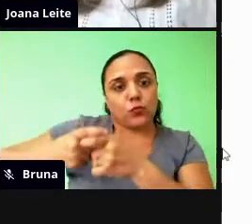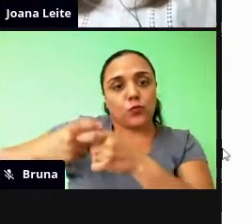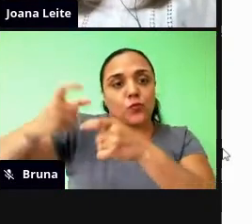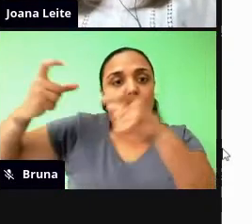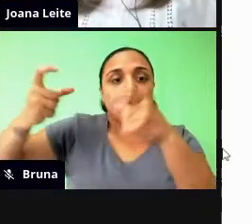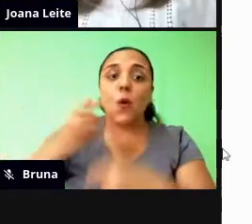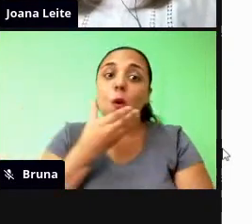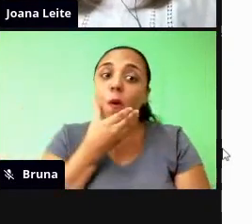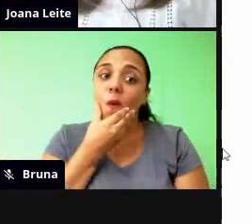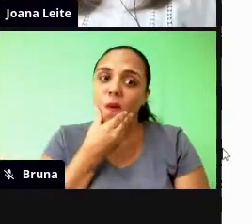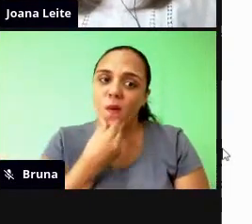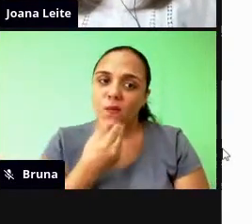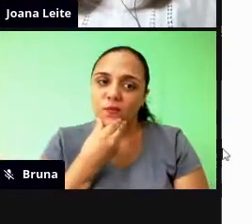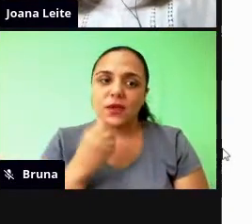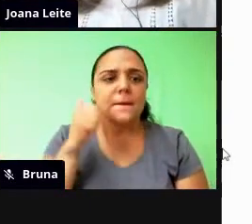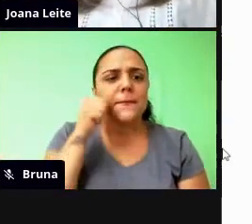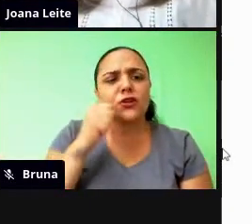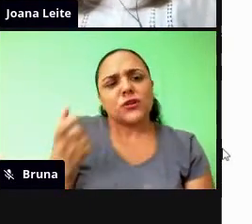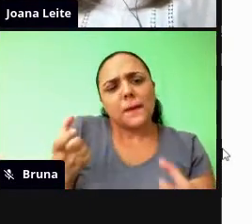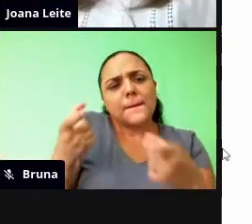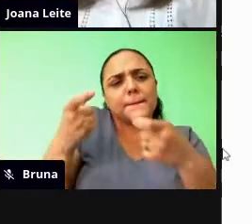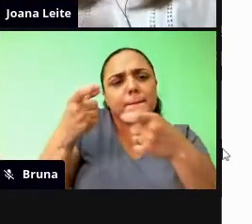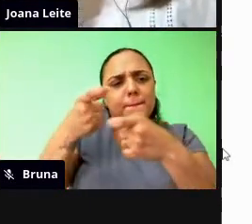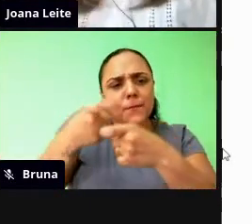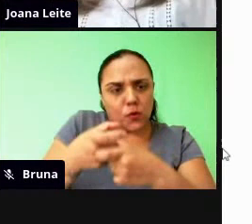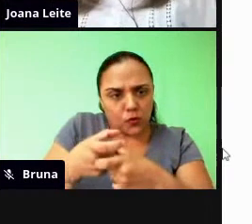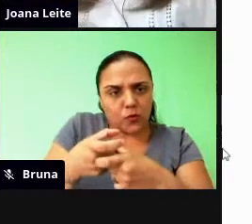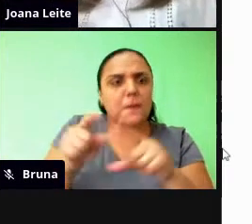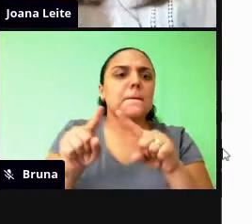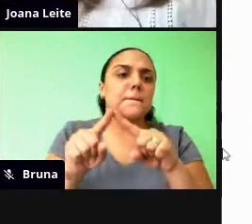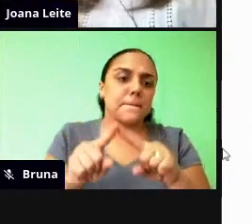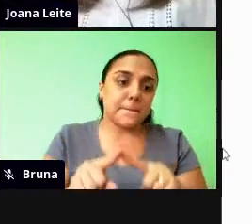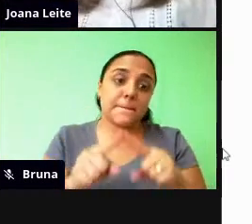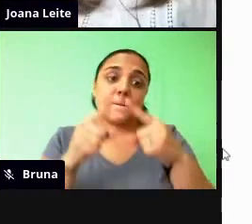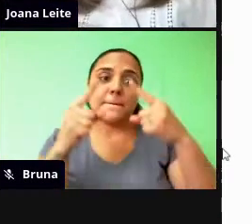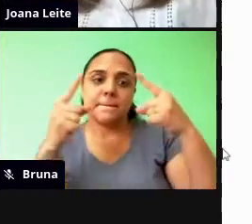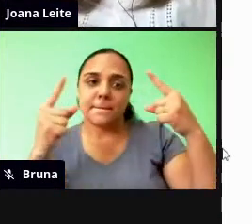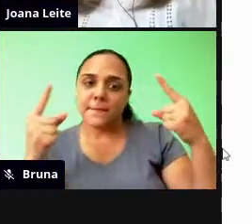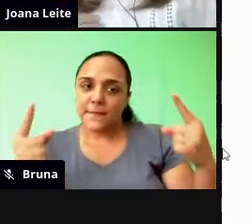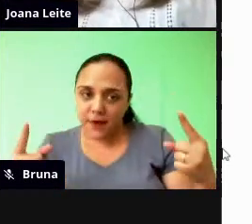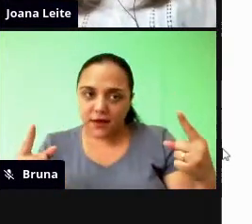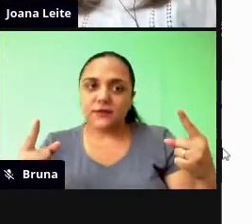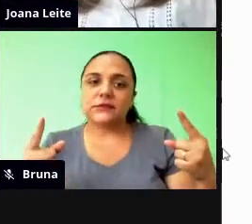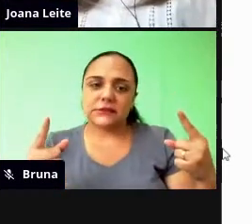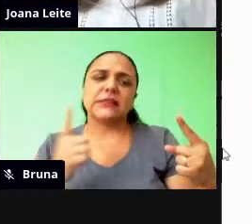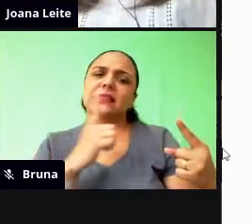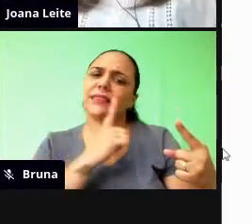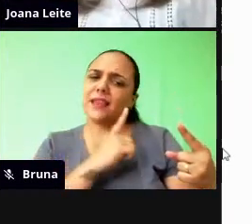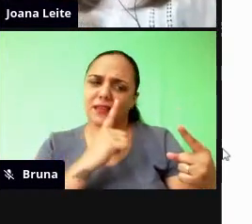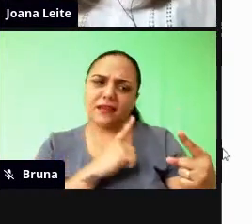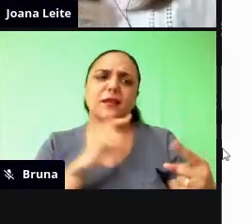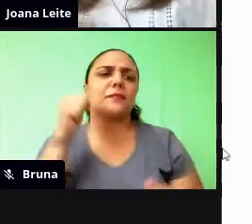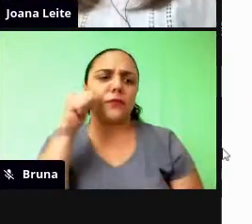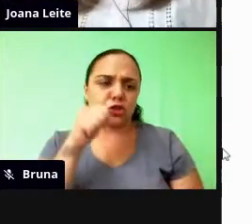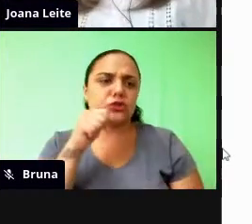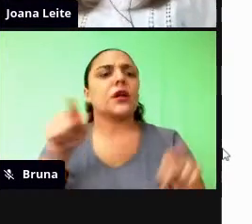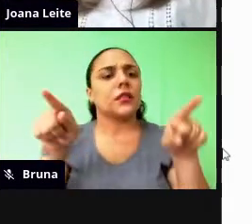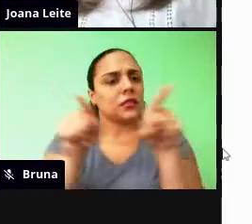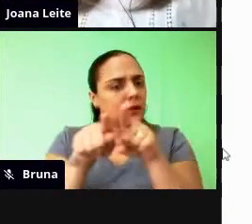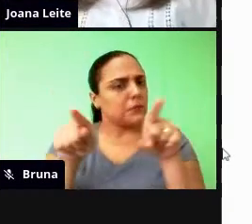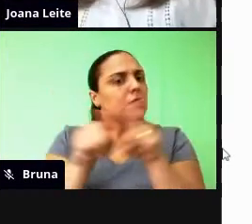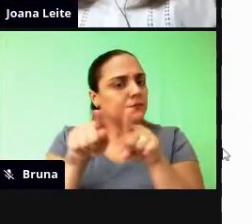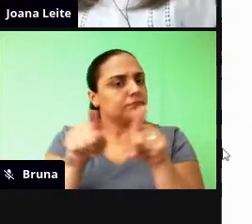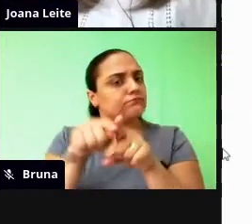pelo fato da prevalência ser maior em meninos. Mas, né, na prática, na clínica, a gente também atende